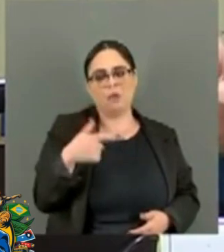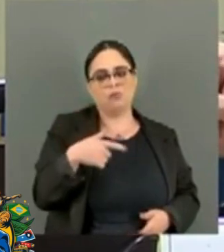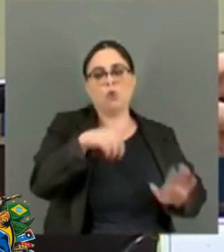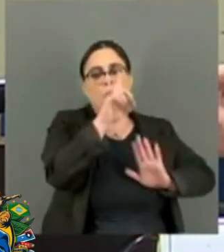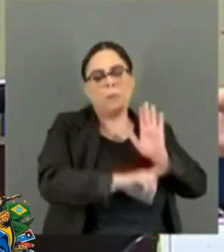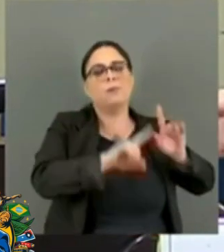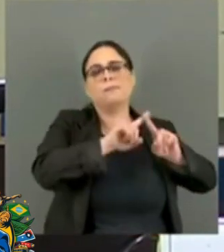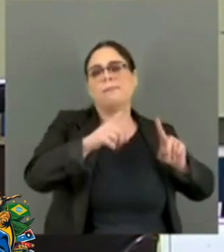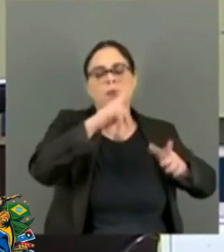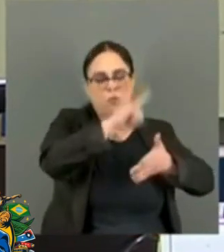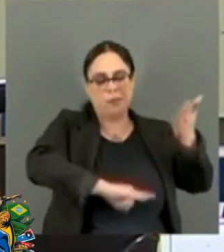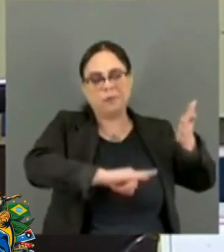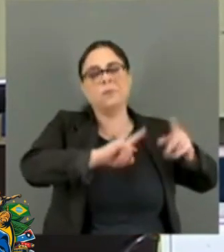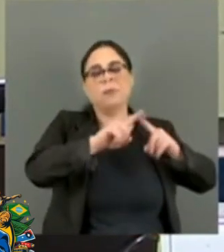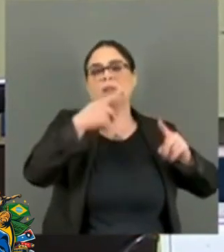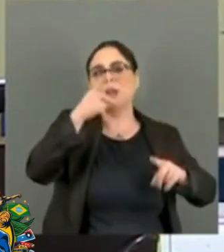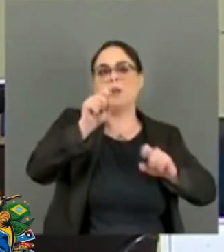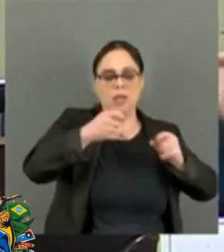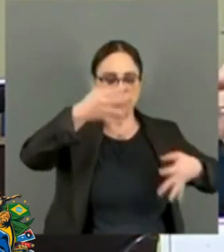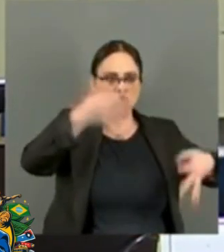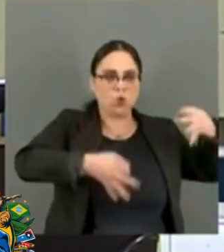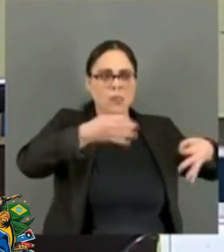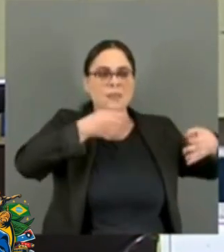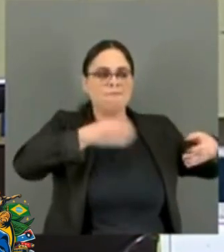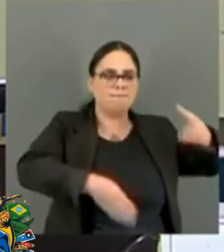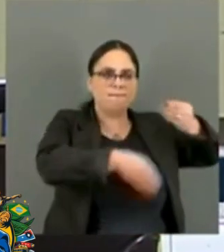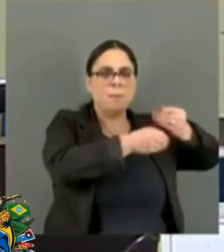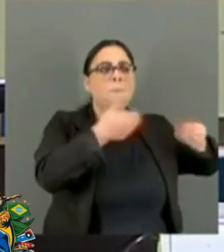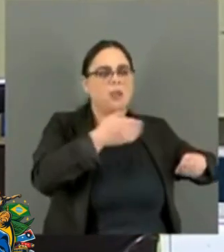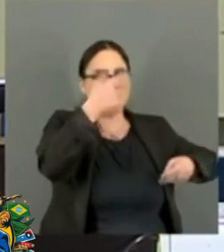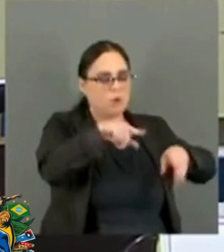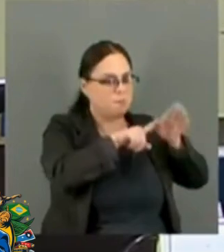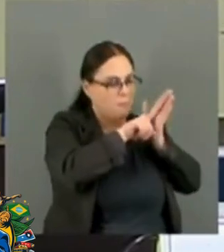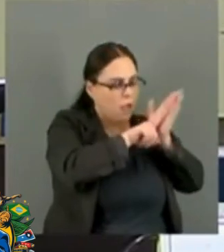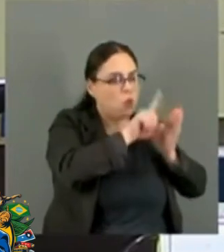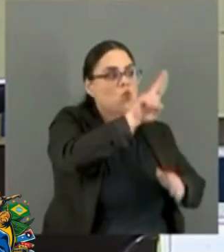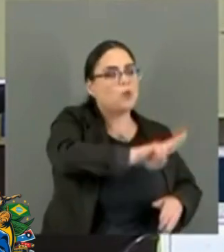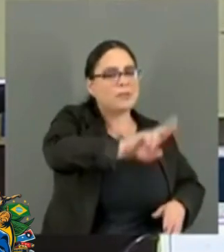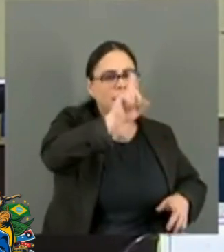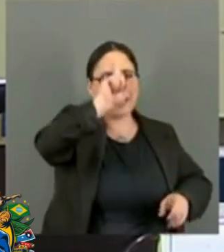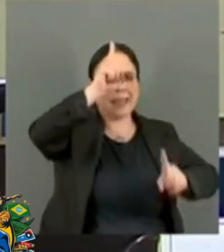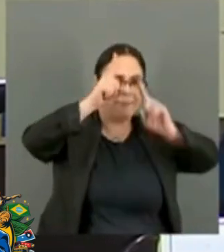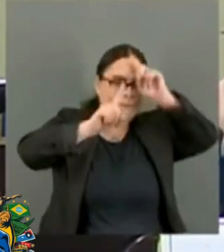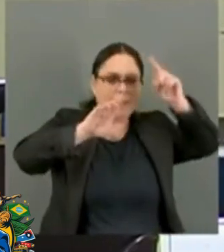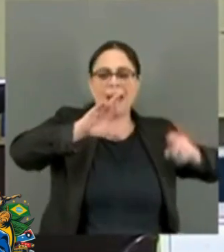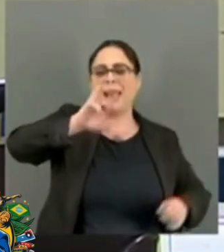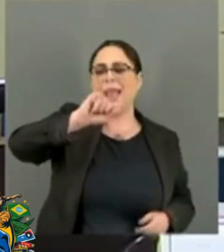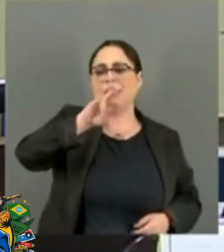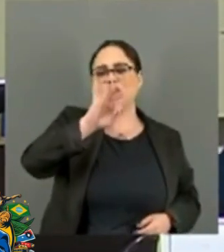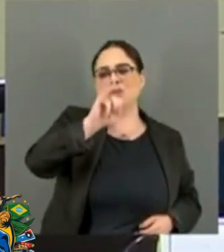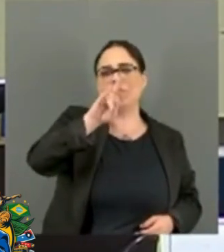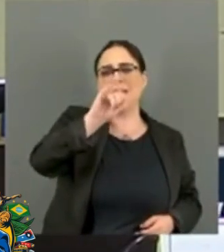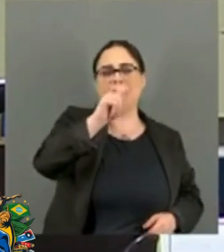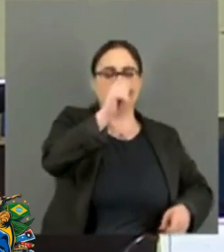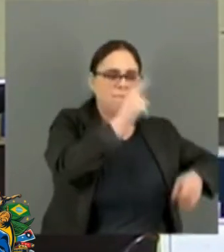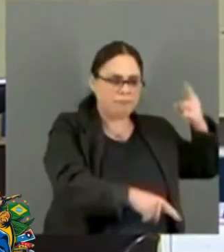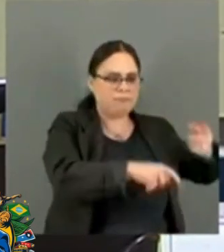partir do momento em que o juiz auxiliar pede para que o perito use da sua criatividade para censurar,